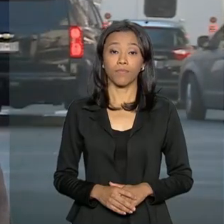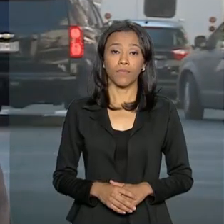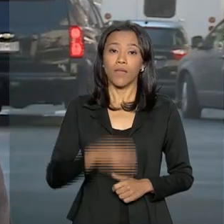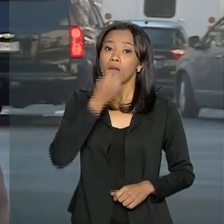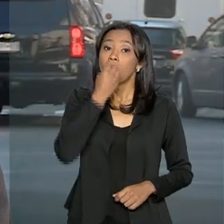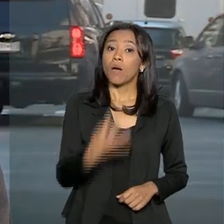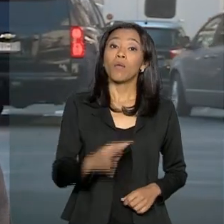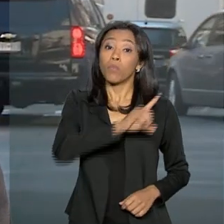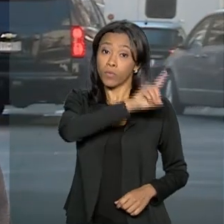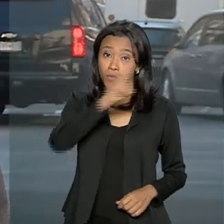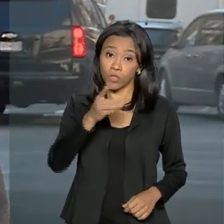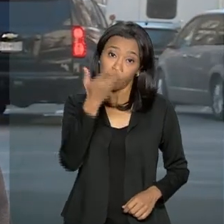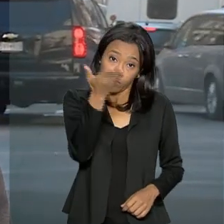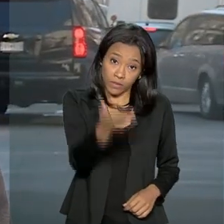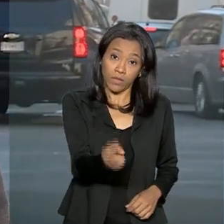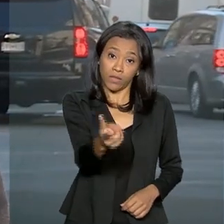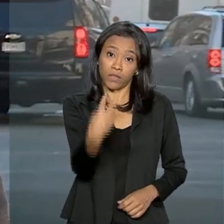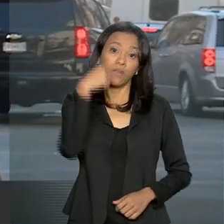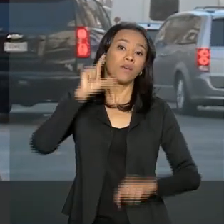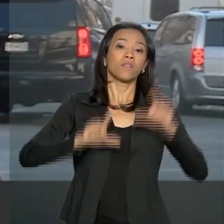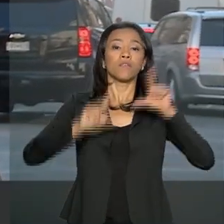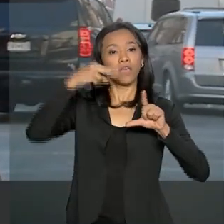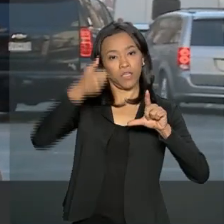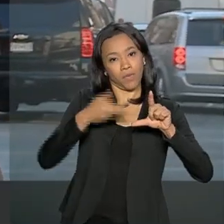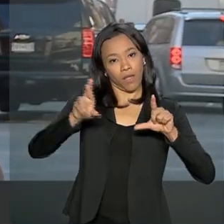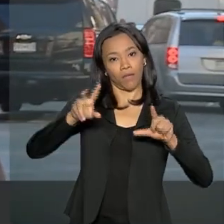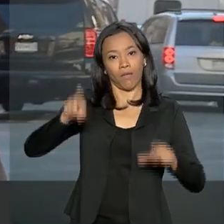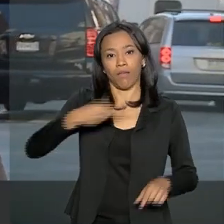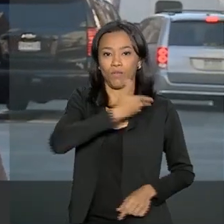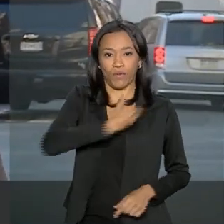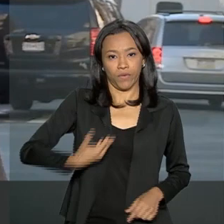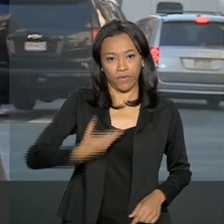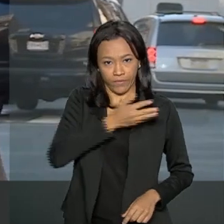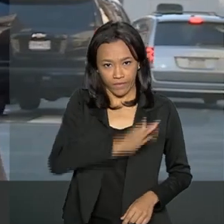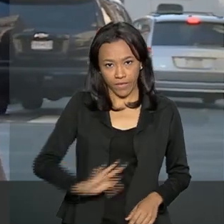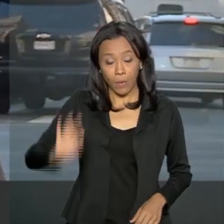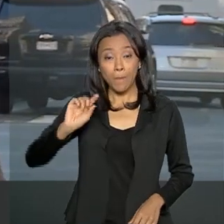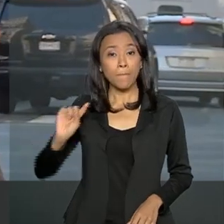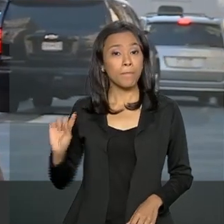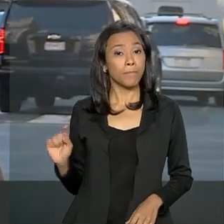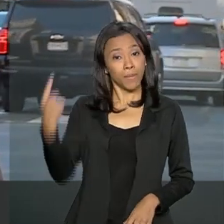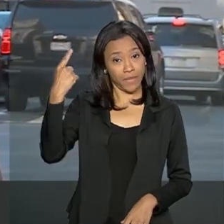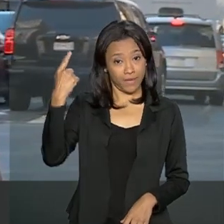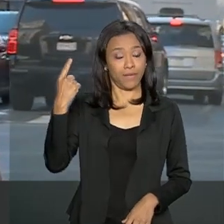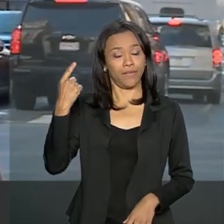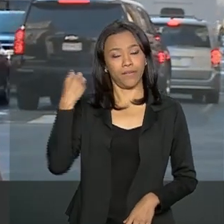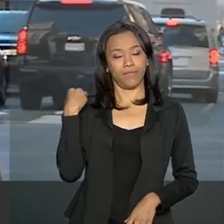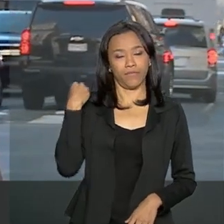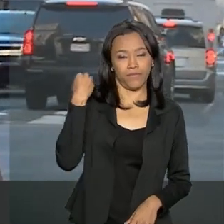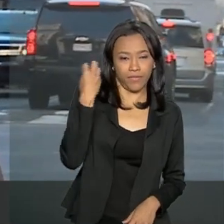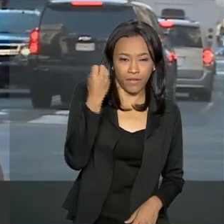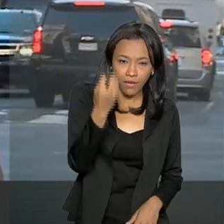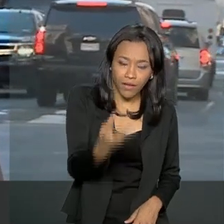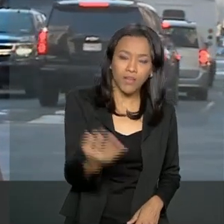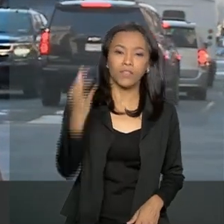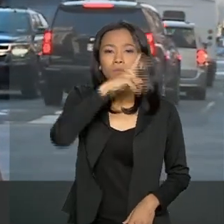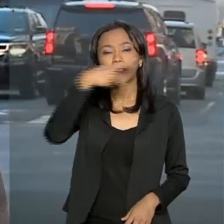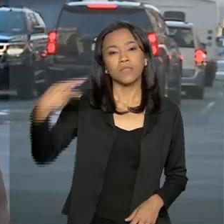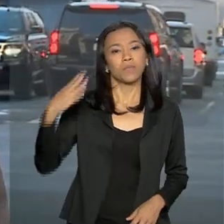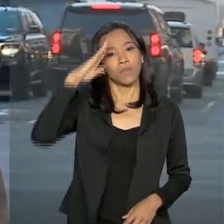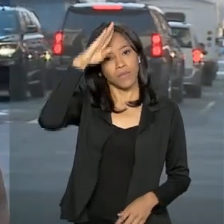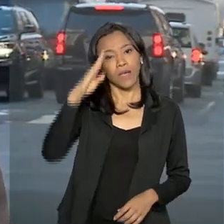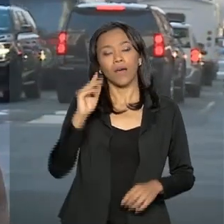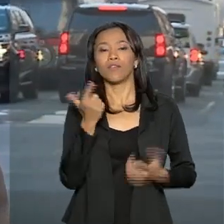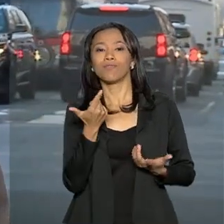Bom dia para você que acompanha a NBR e a TV do Governo Federal. Nesta primeira viagem oficial do presidente Jair Bolsonaro aos Estados